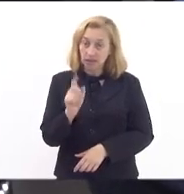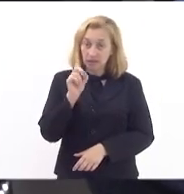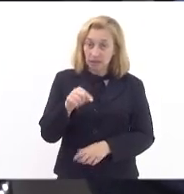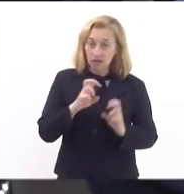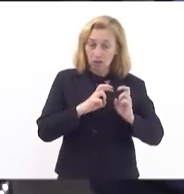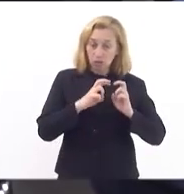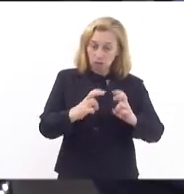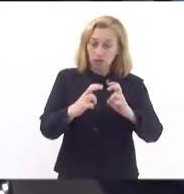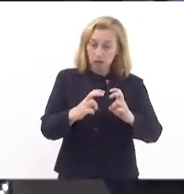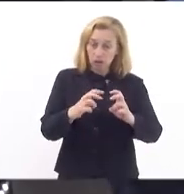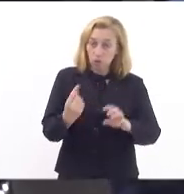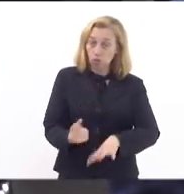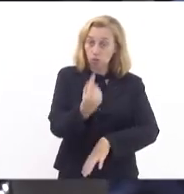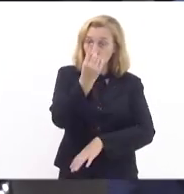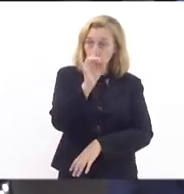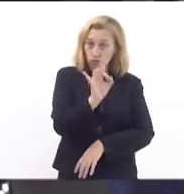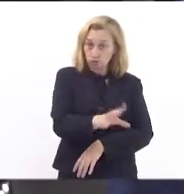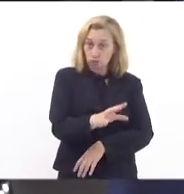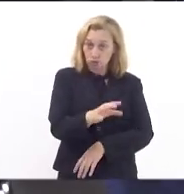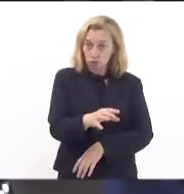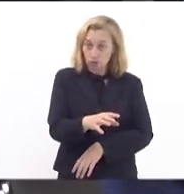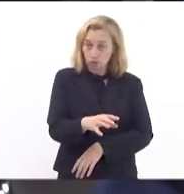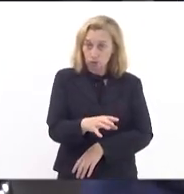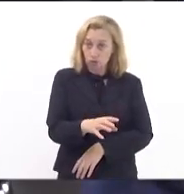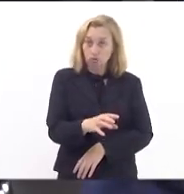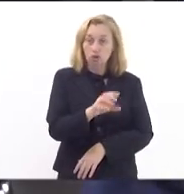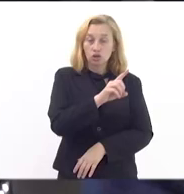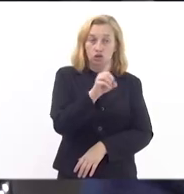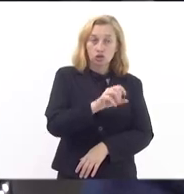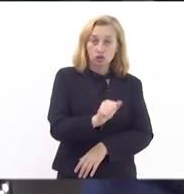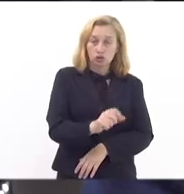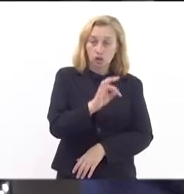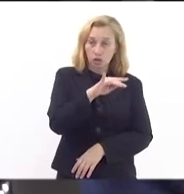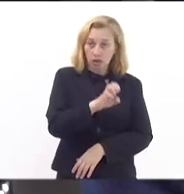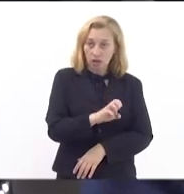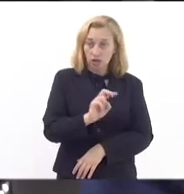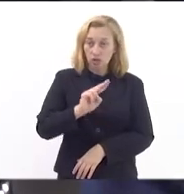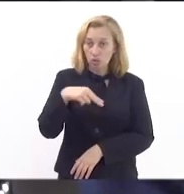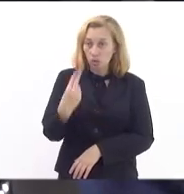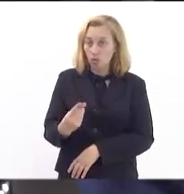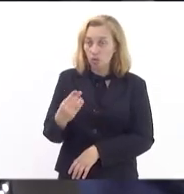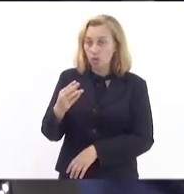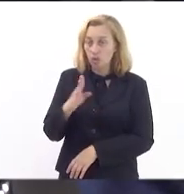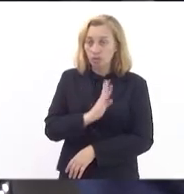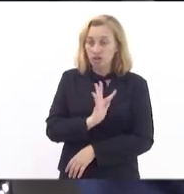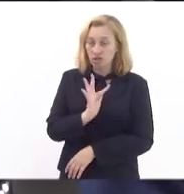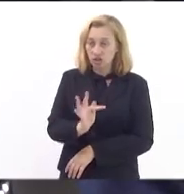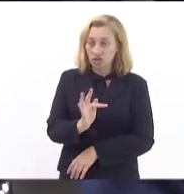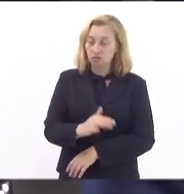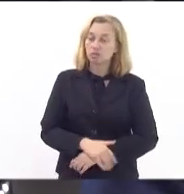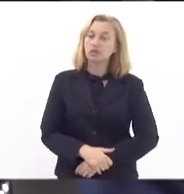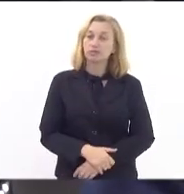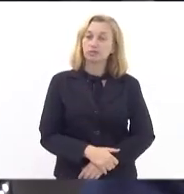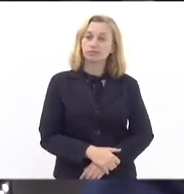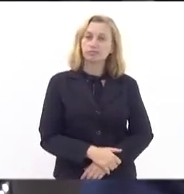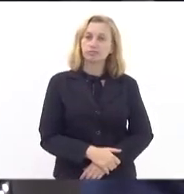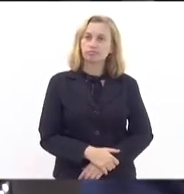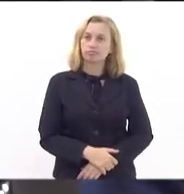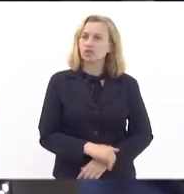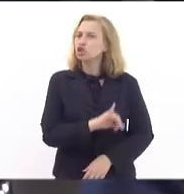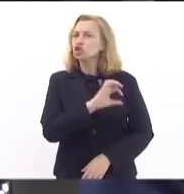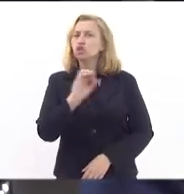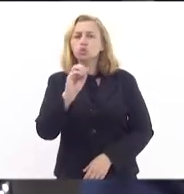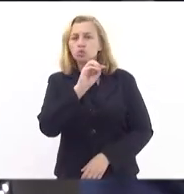da região metropolitana quer seja passou a zona leste que a seja para nossa Baixada Fluminense e